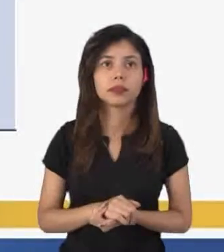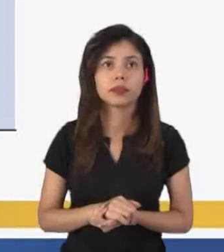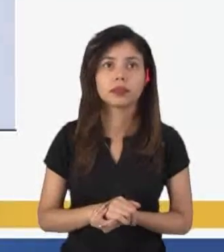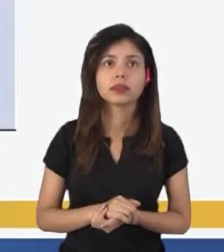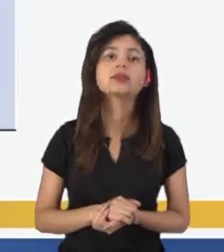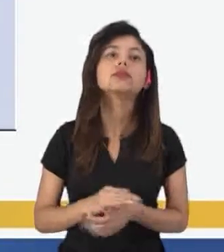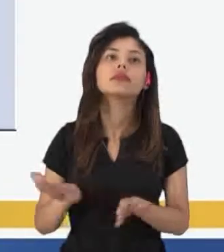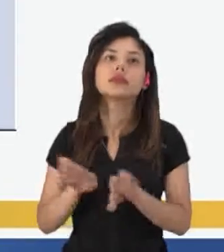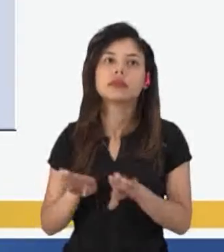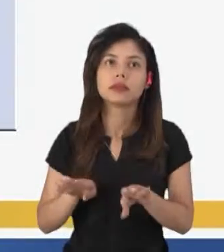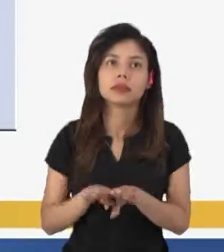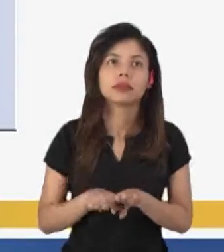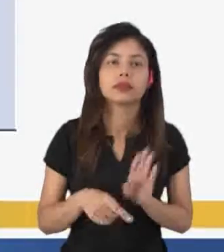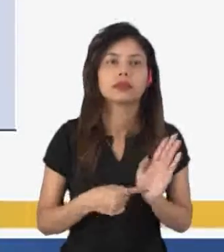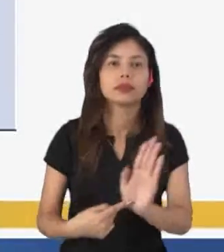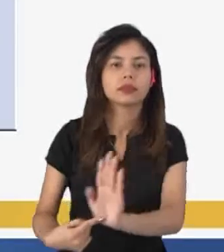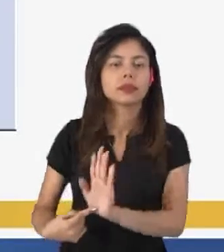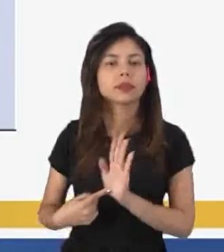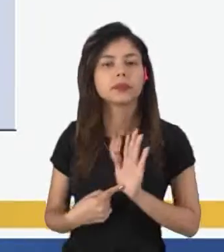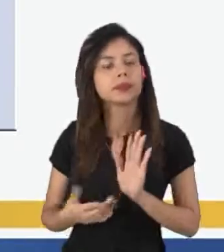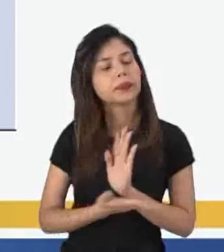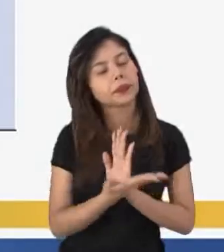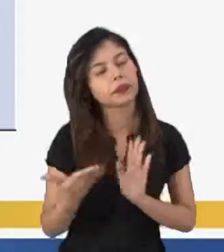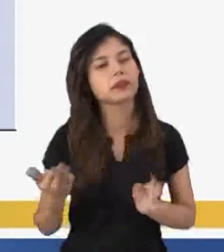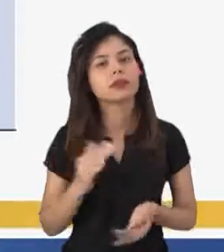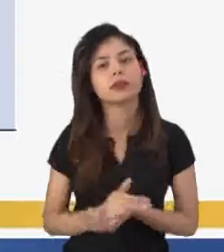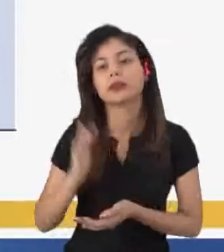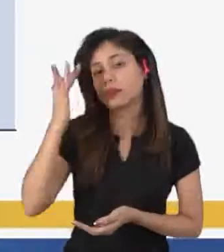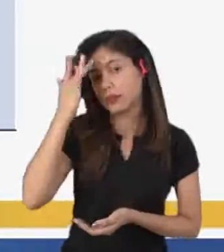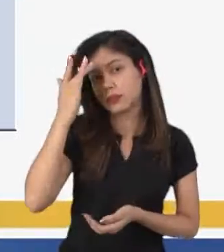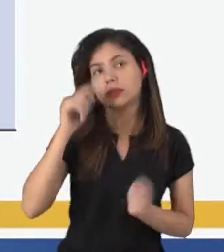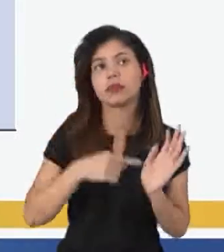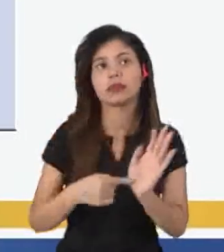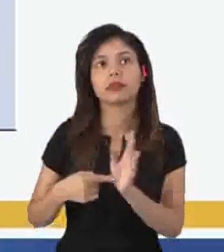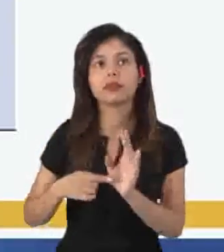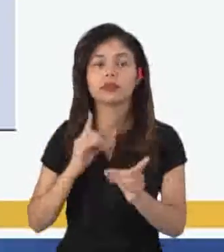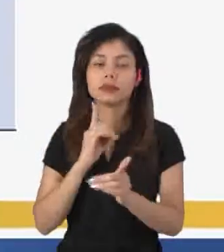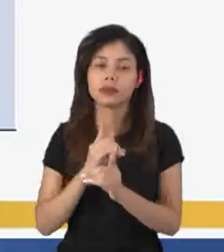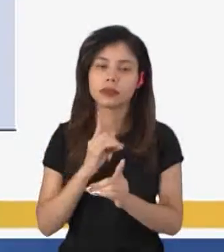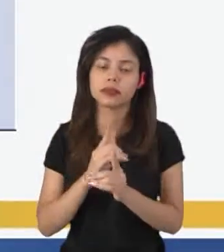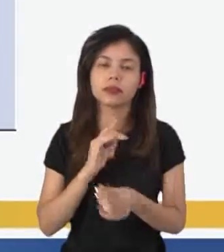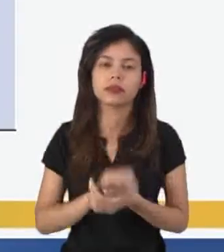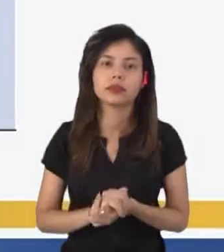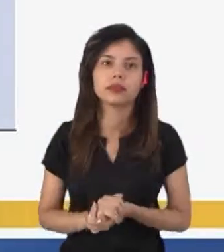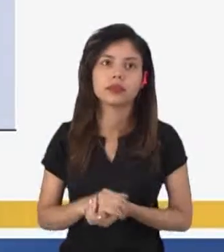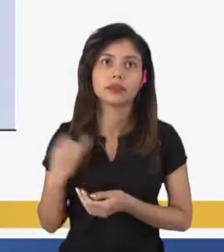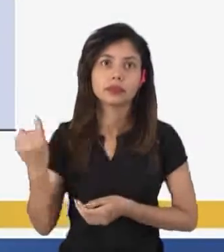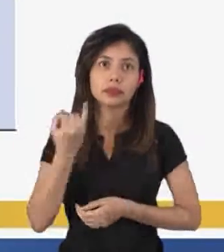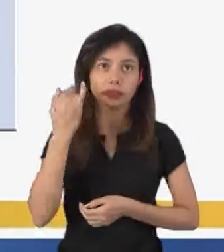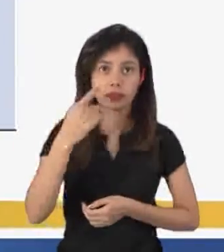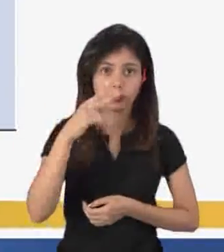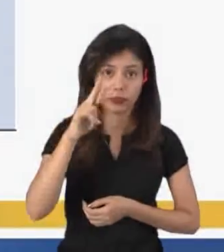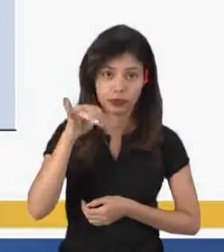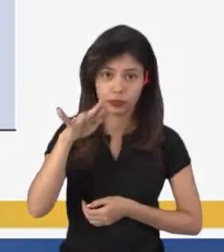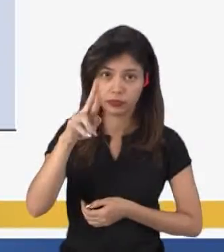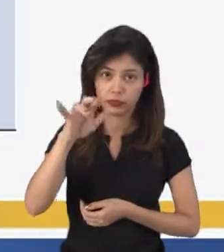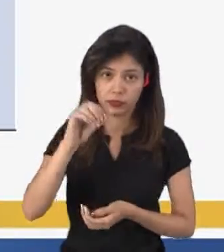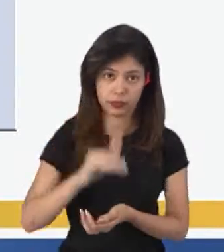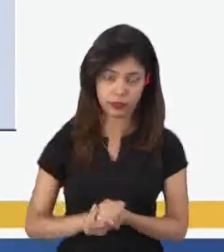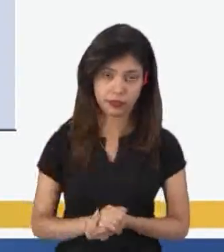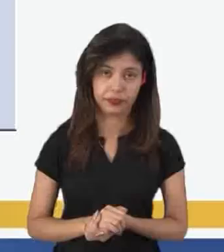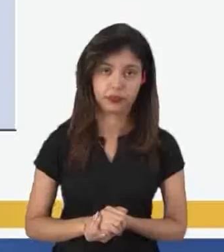nas estatuetas, né, que são demonstradas, que foram achadas, né, artefatos primitivos, demonstrando justamente